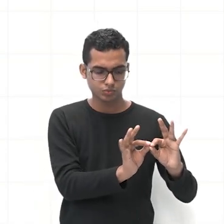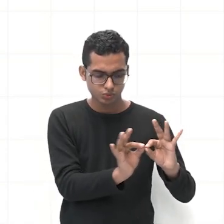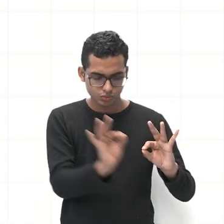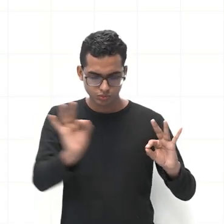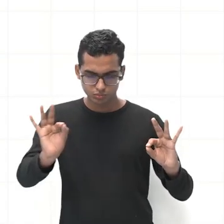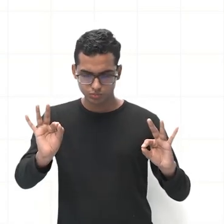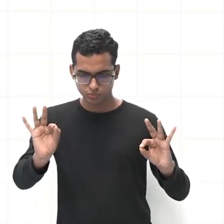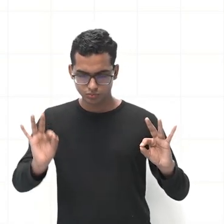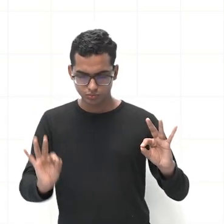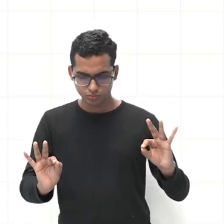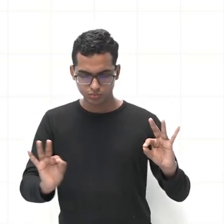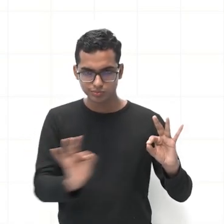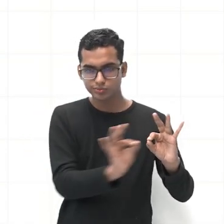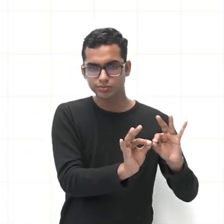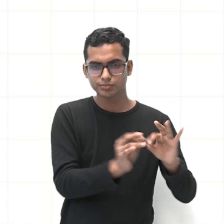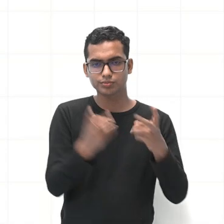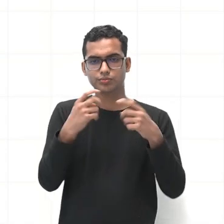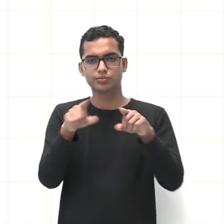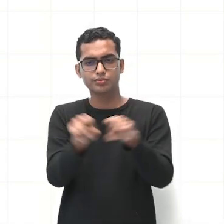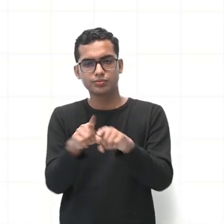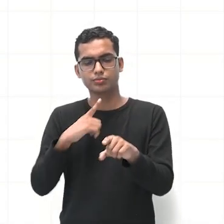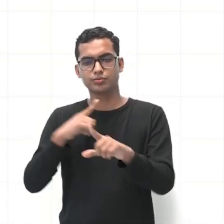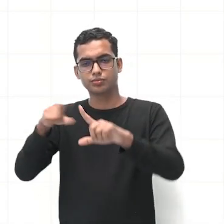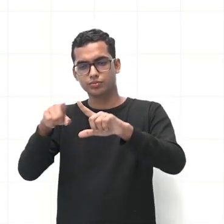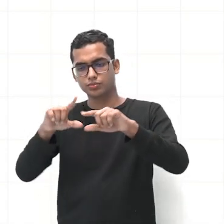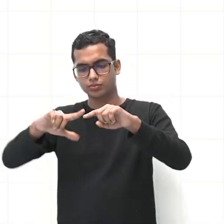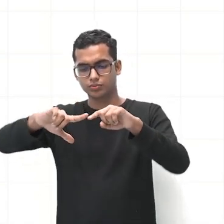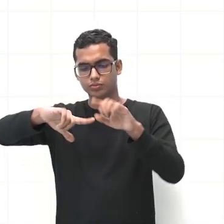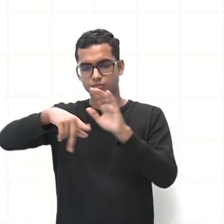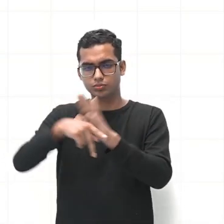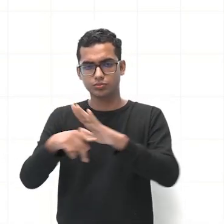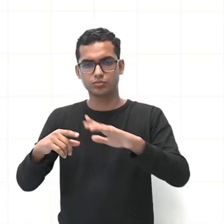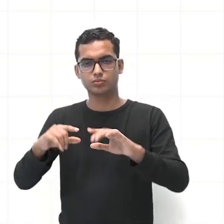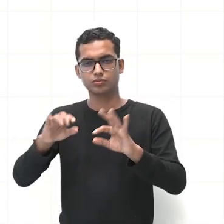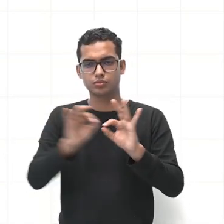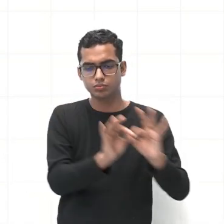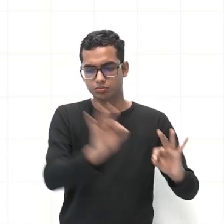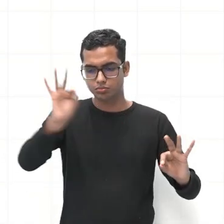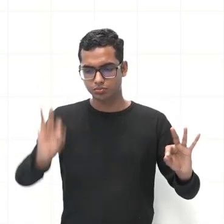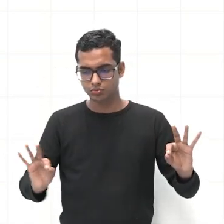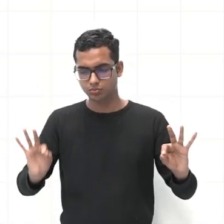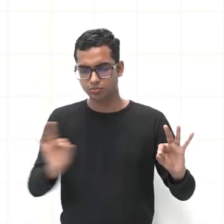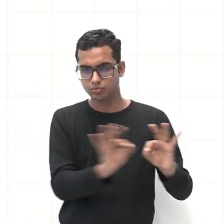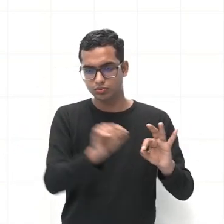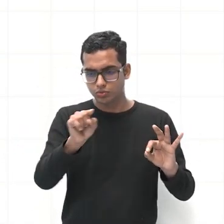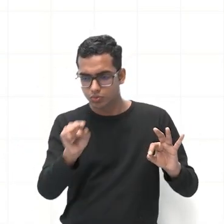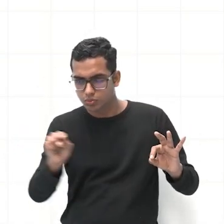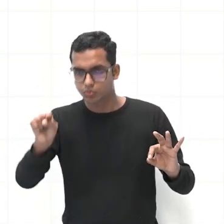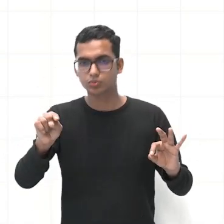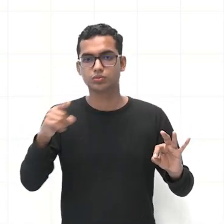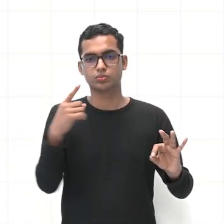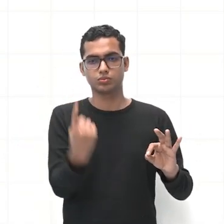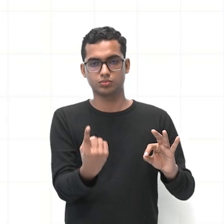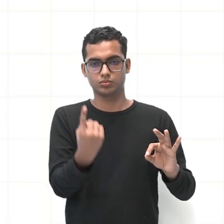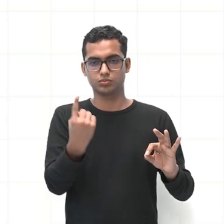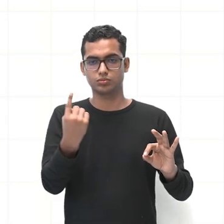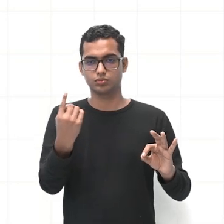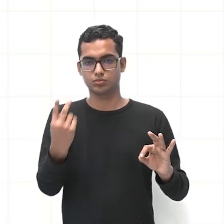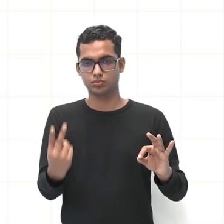90 graus necessariamente. Porém, a mesma história, a soma dos ângulos internos vai ser igual a 180